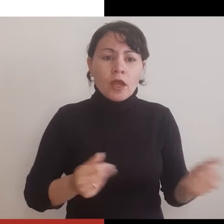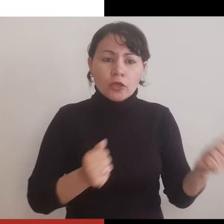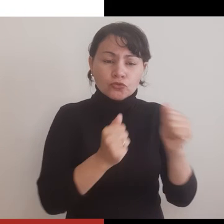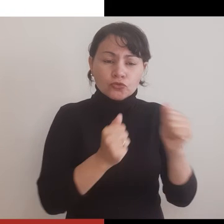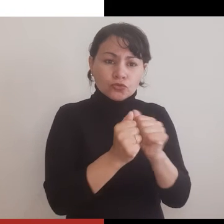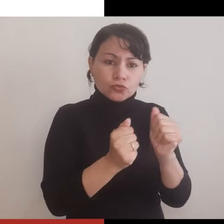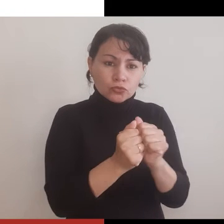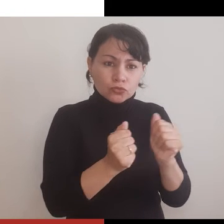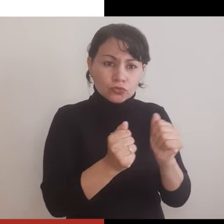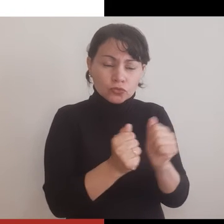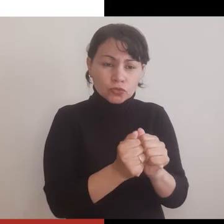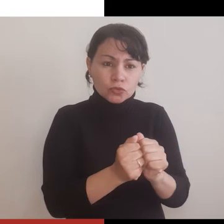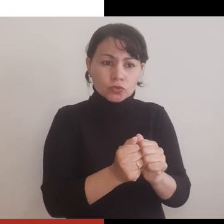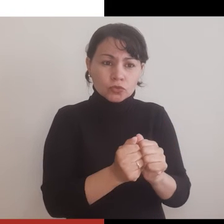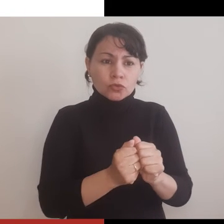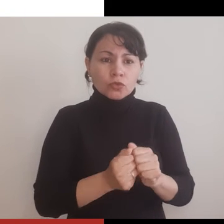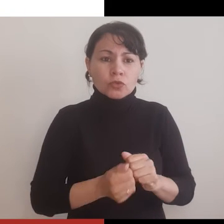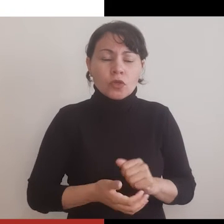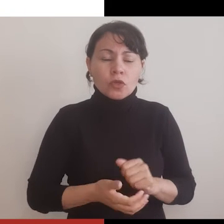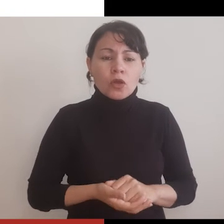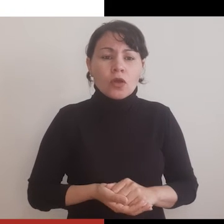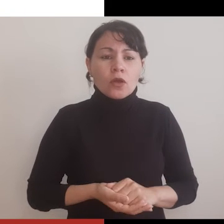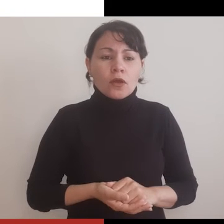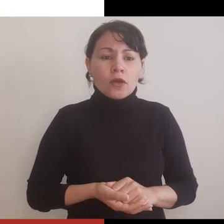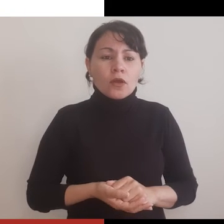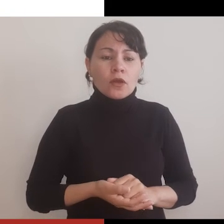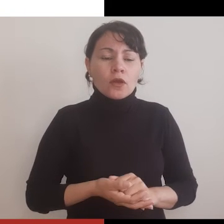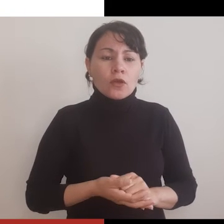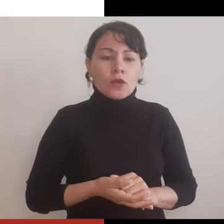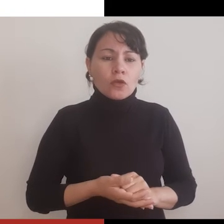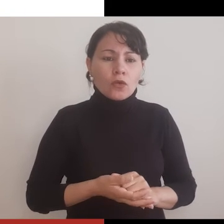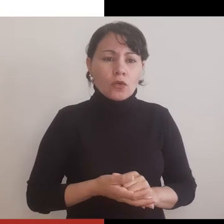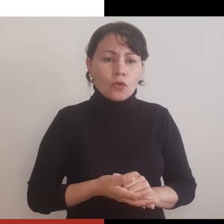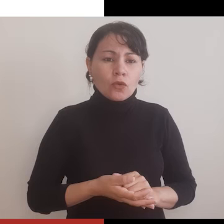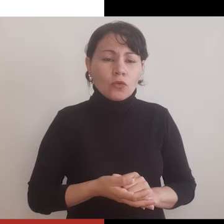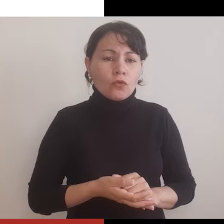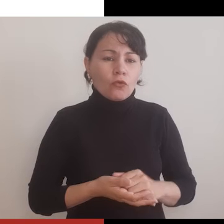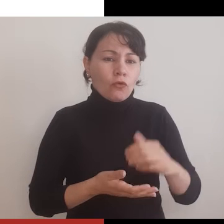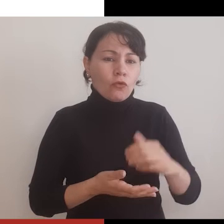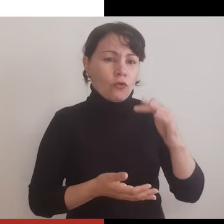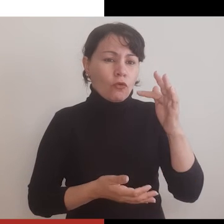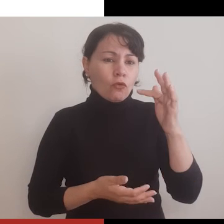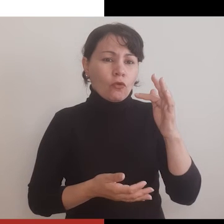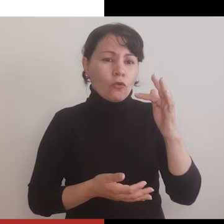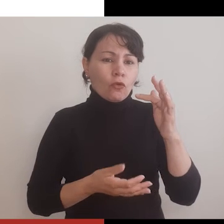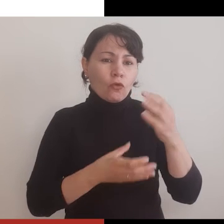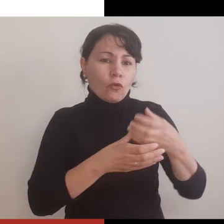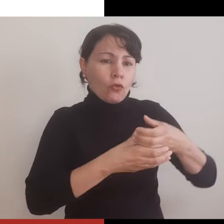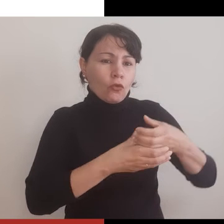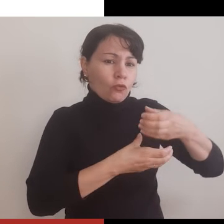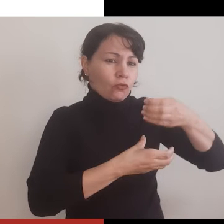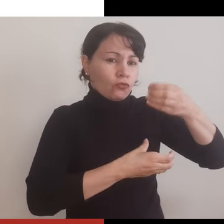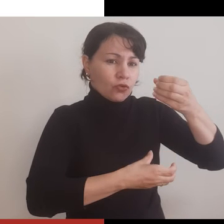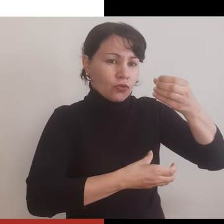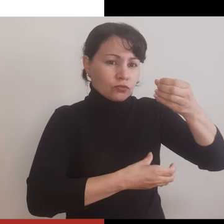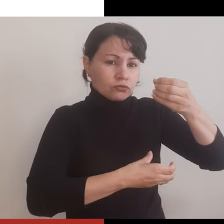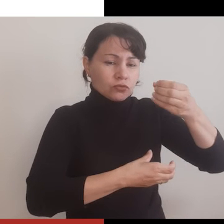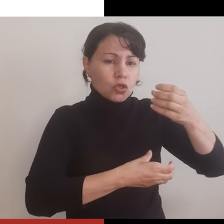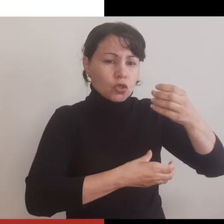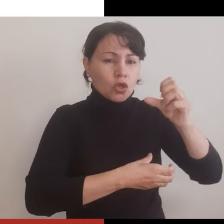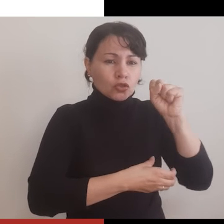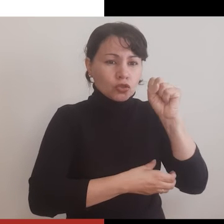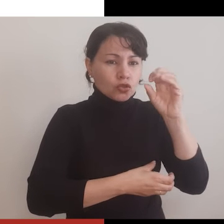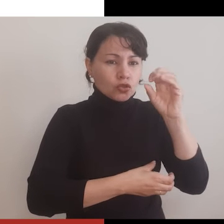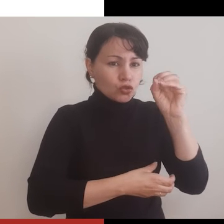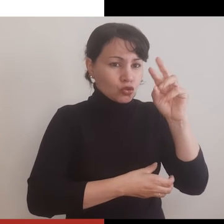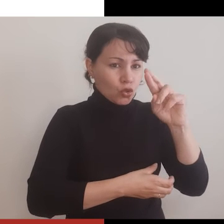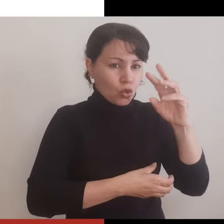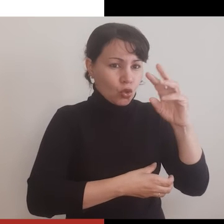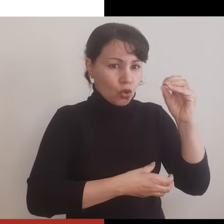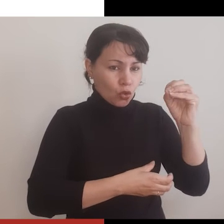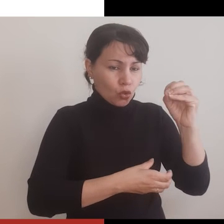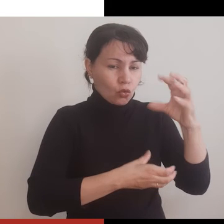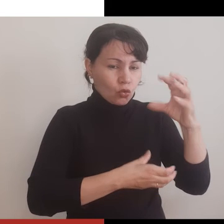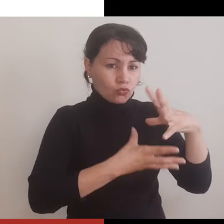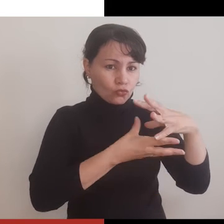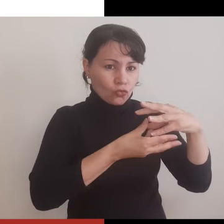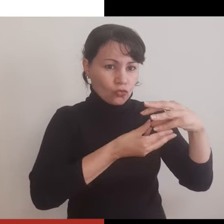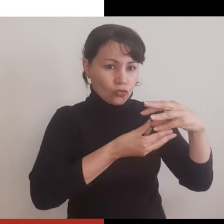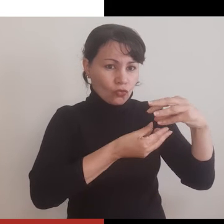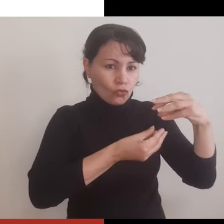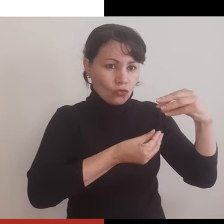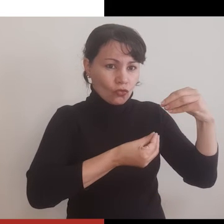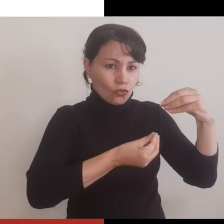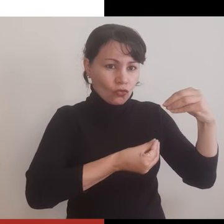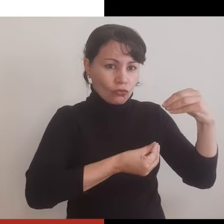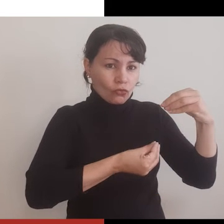junto com um frasco de soro fisiológico que fica pressurizado, né, com uma